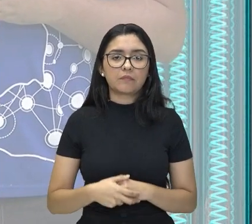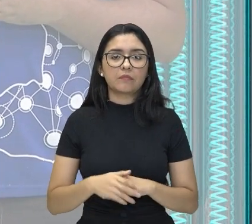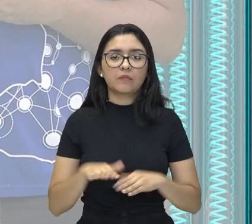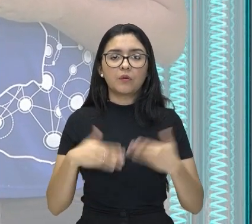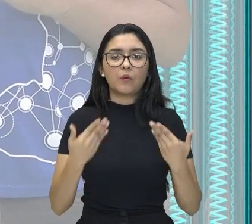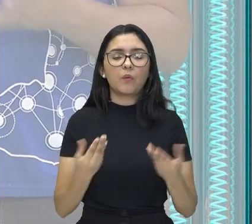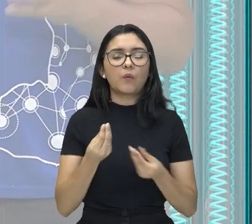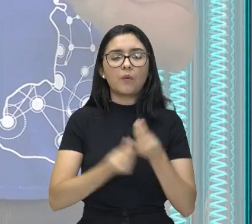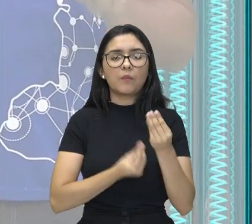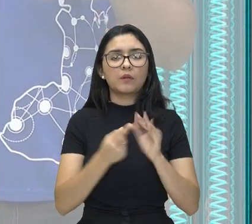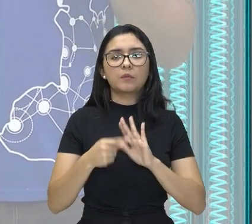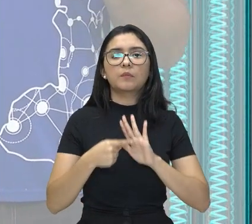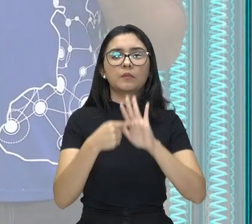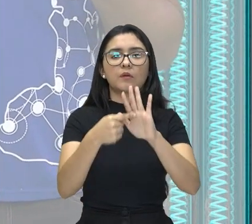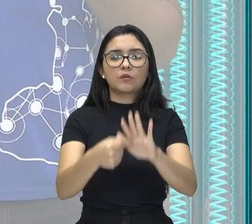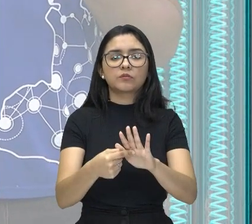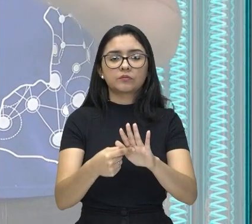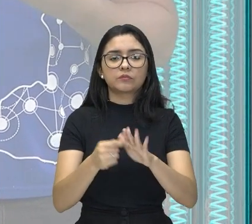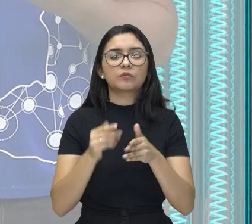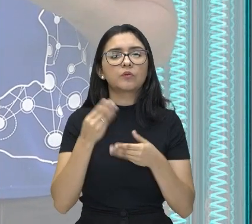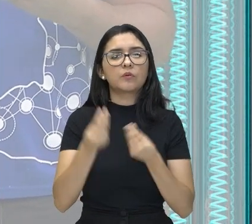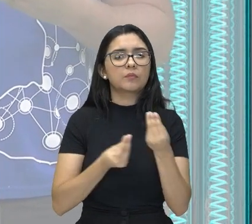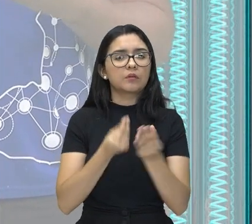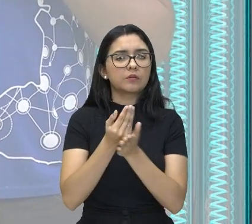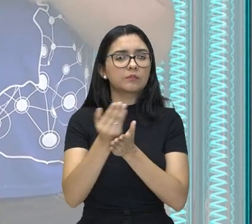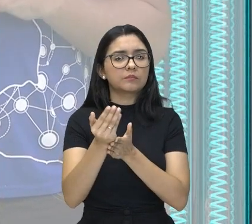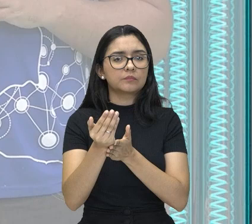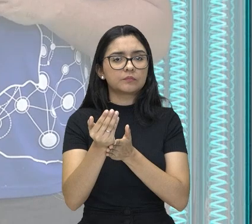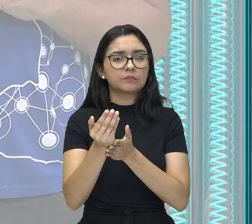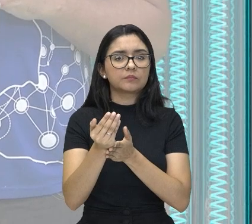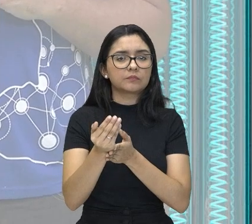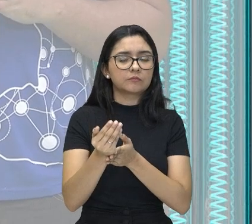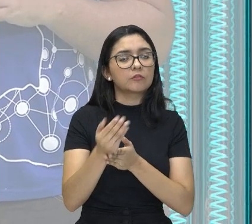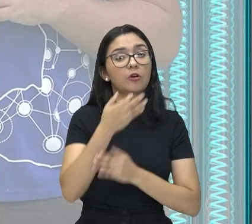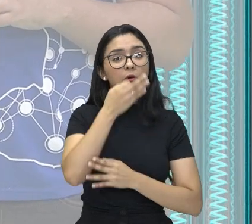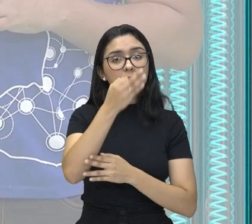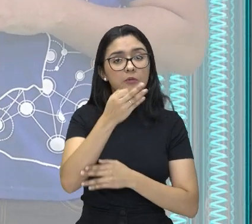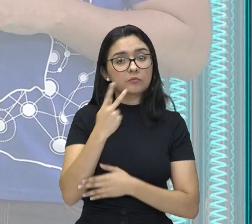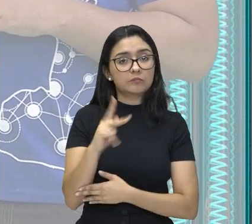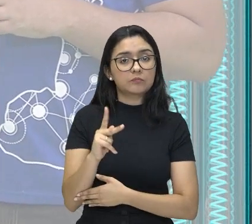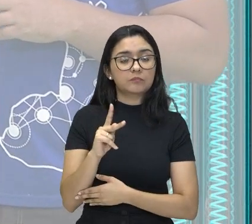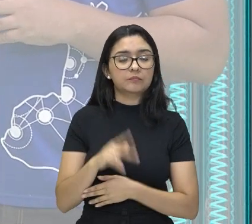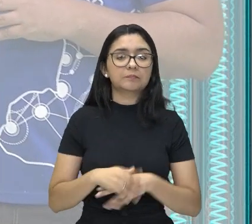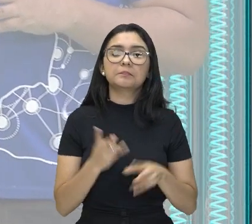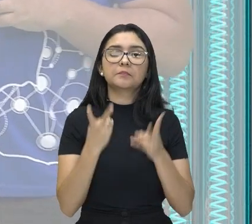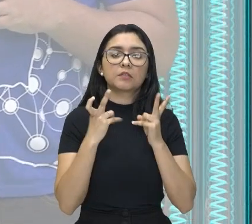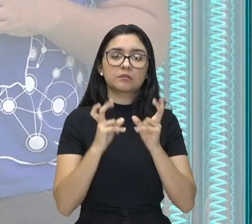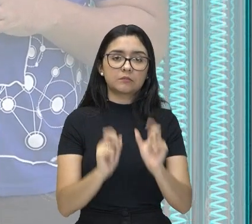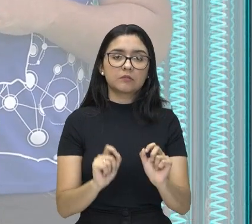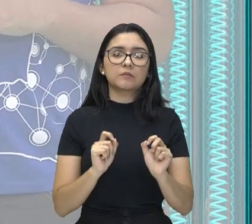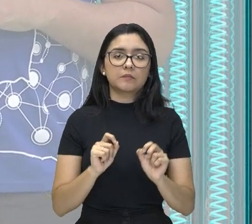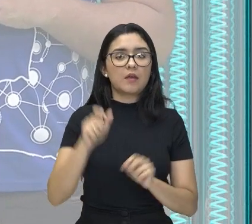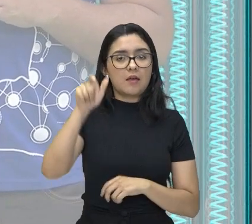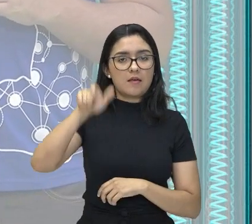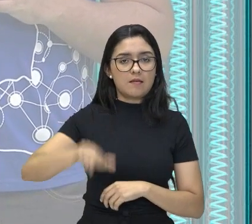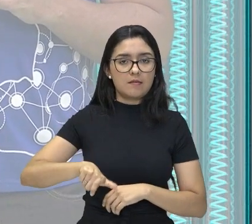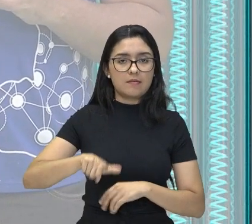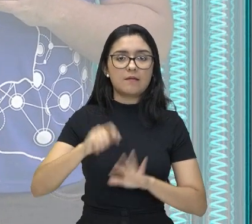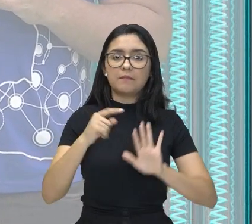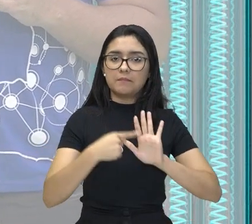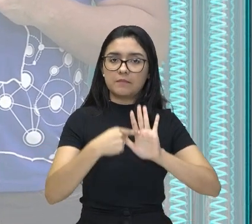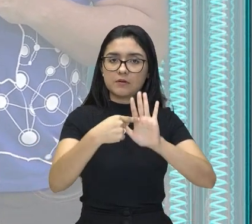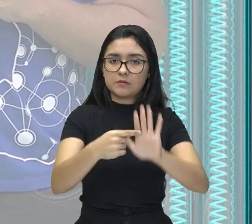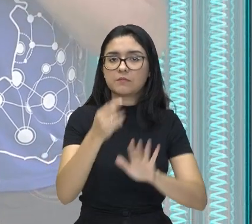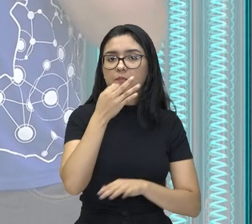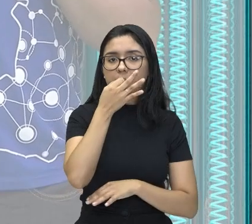indica isso? Como ela começa evidenciando o ponto de vista dela? Percebam que ela apresenta um ponto de